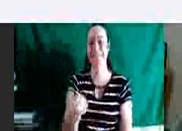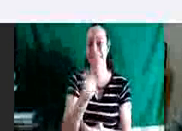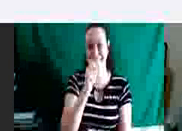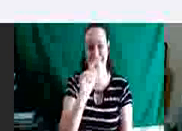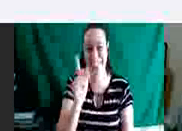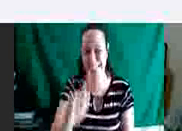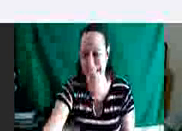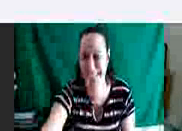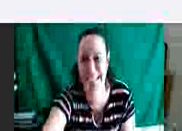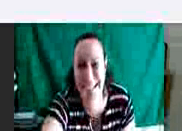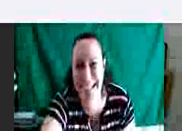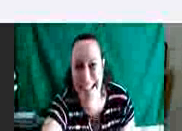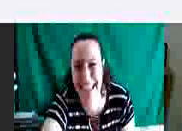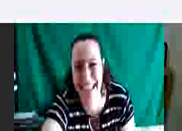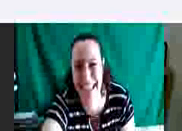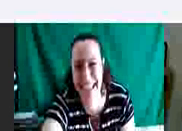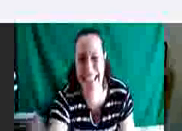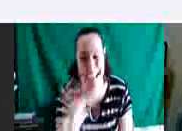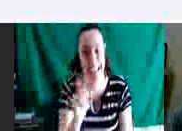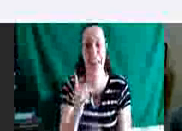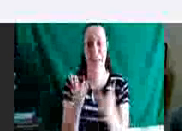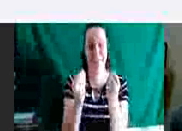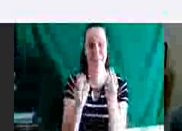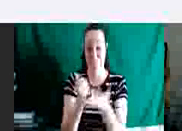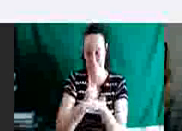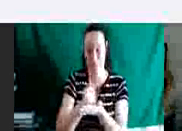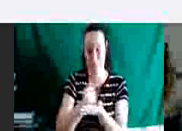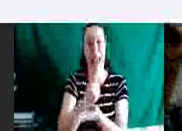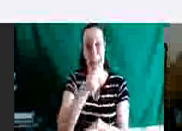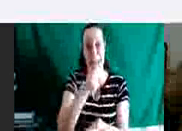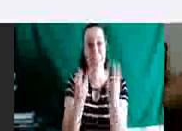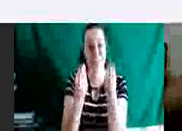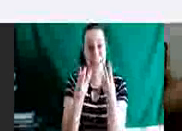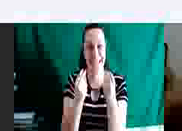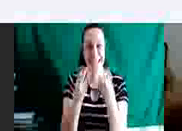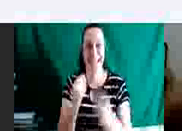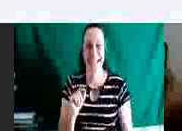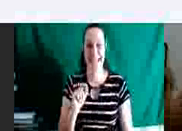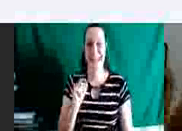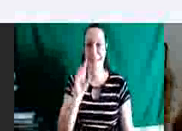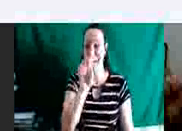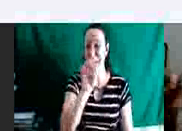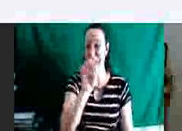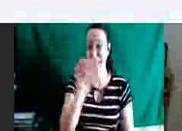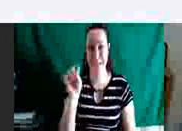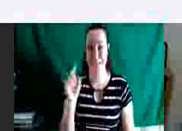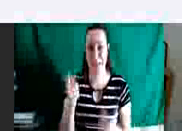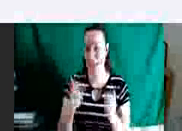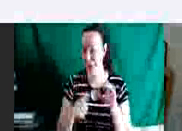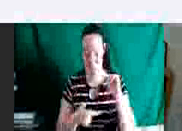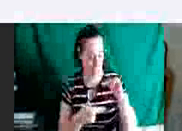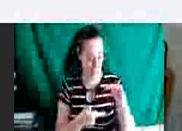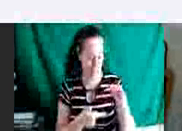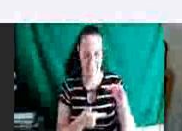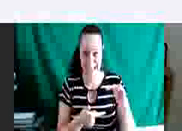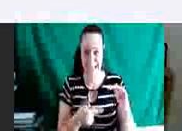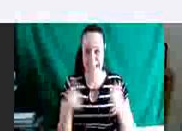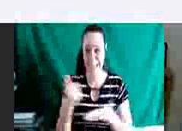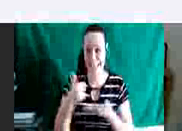aqui embaixo, vamos pegar esse primeiro aqui, ó. O primeiro, eles estão fazendo o Top 10 de 2020. Eles